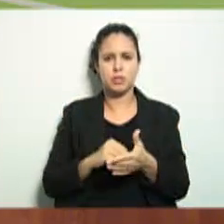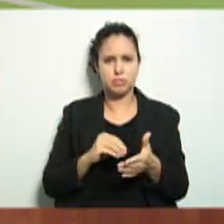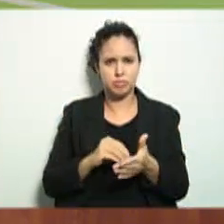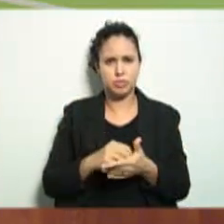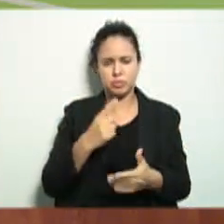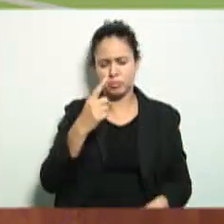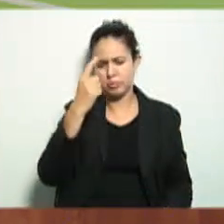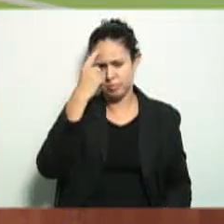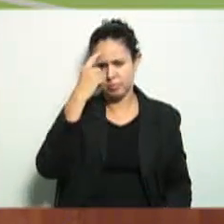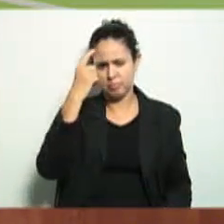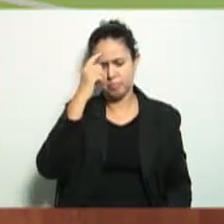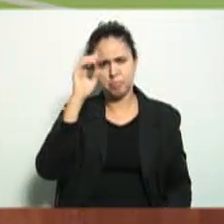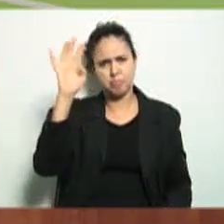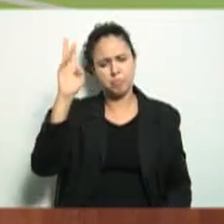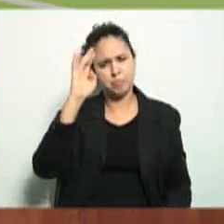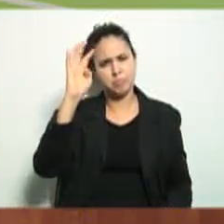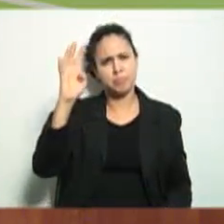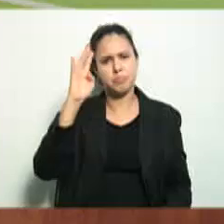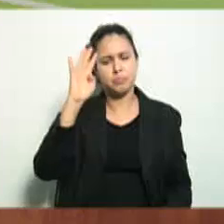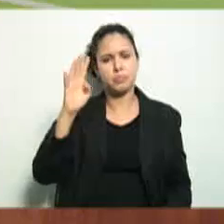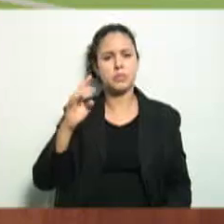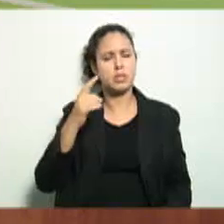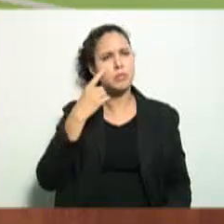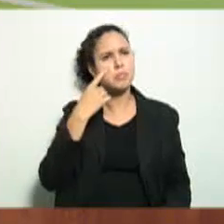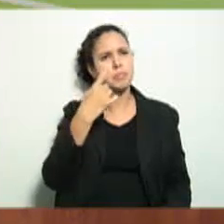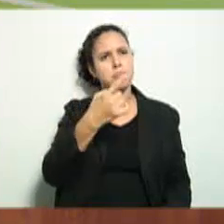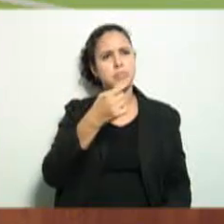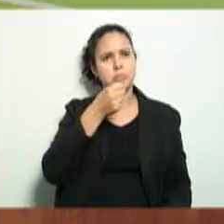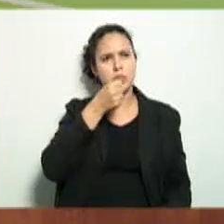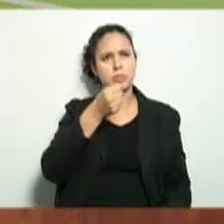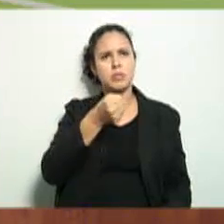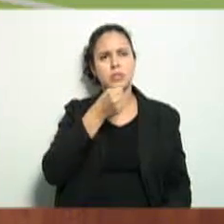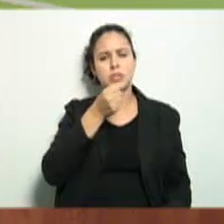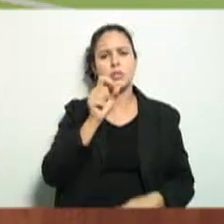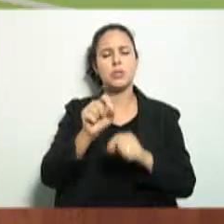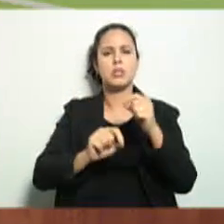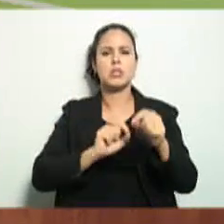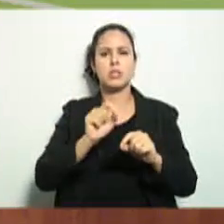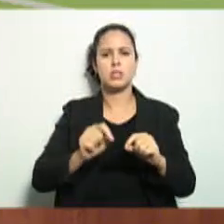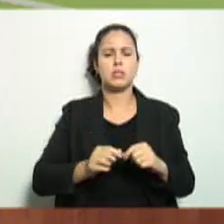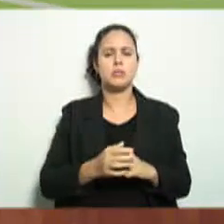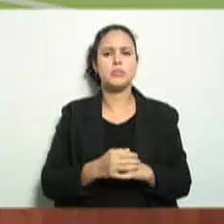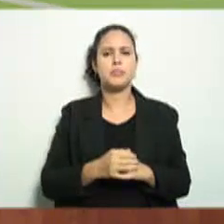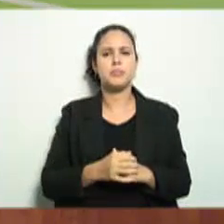pensar. O que a gente viu ali na entrevista?